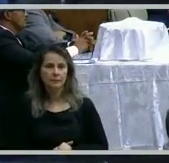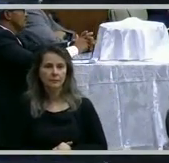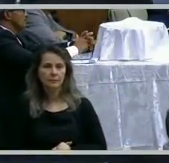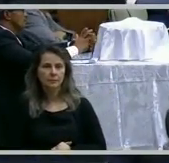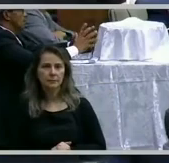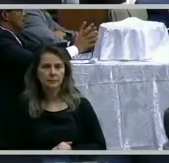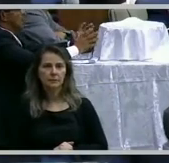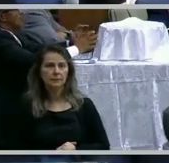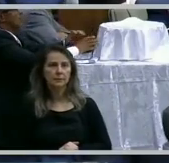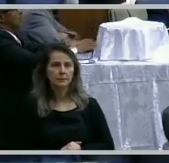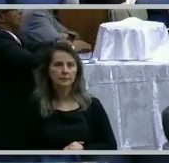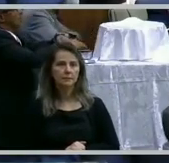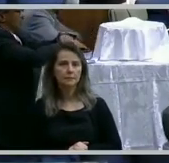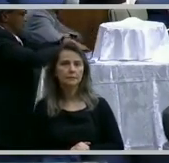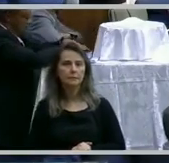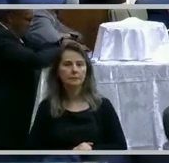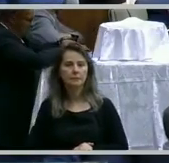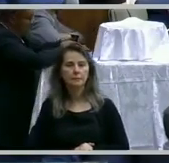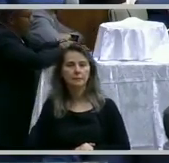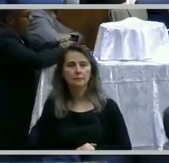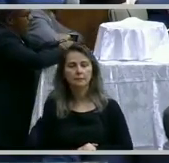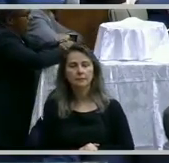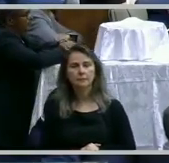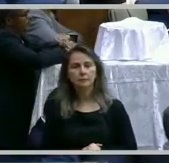Seja Deus louvado.